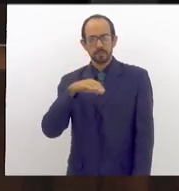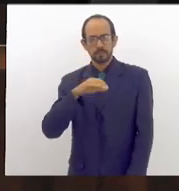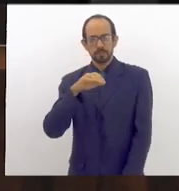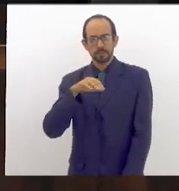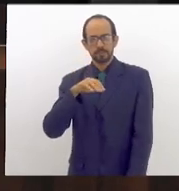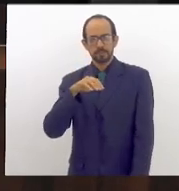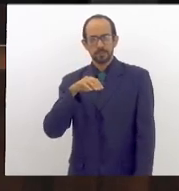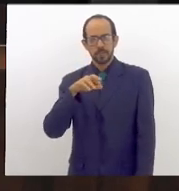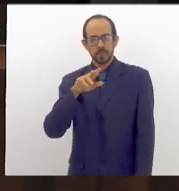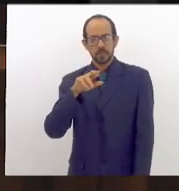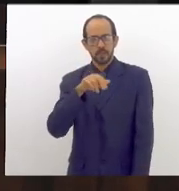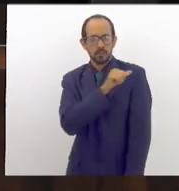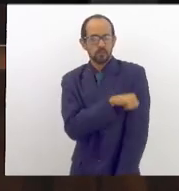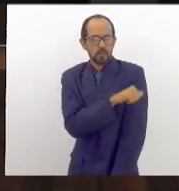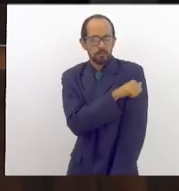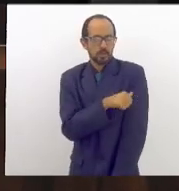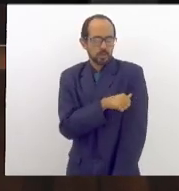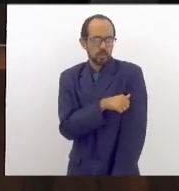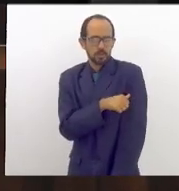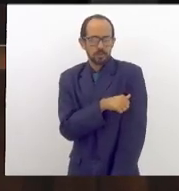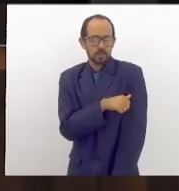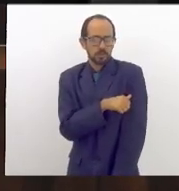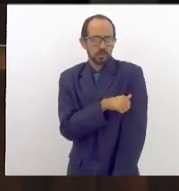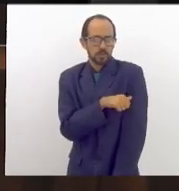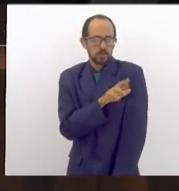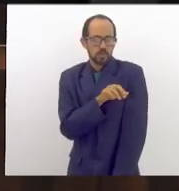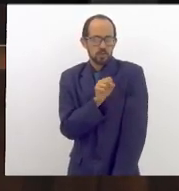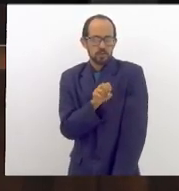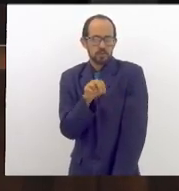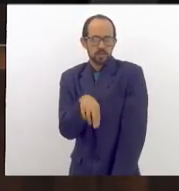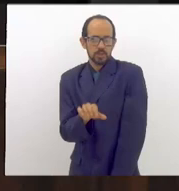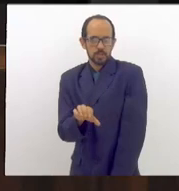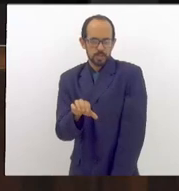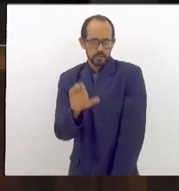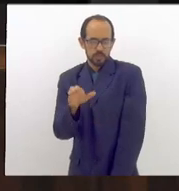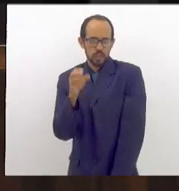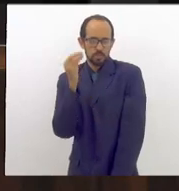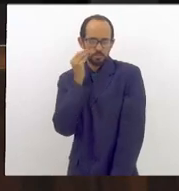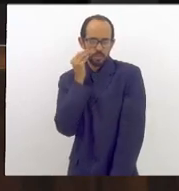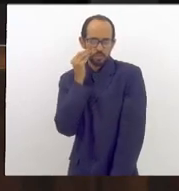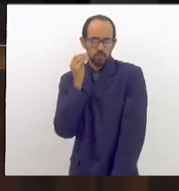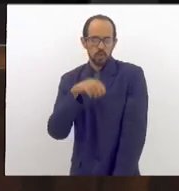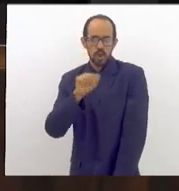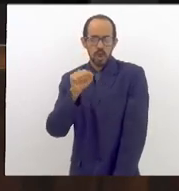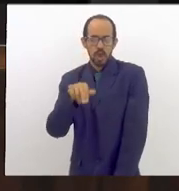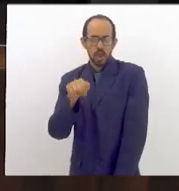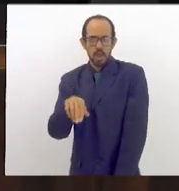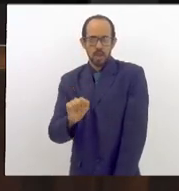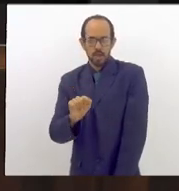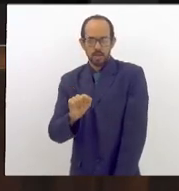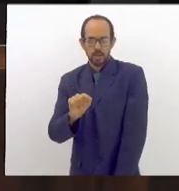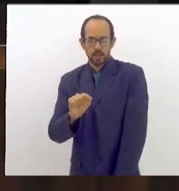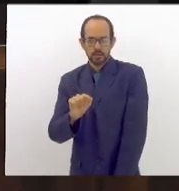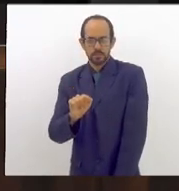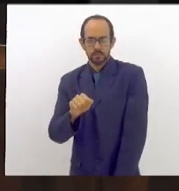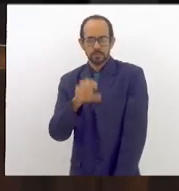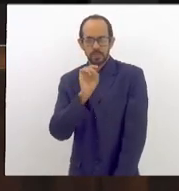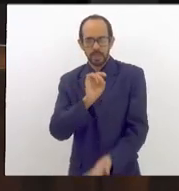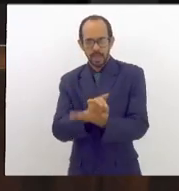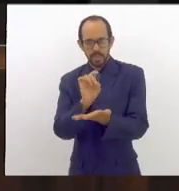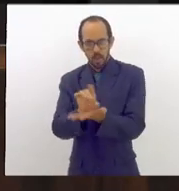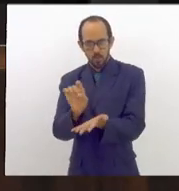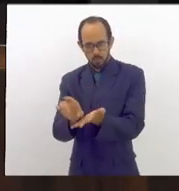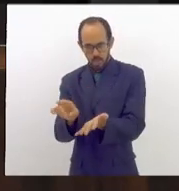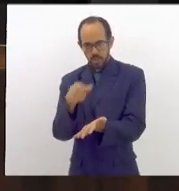Rejane Rosane Félix veio aqui me dá um beijo Alana cada uma de vocês